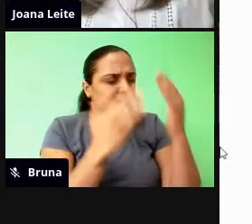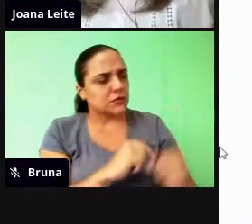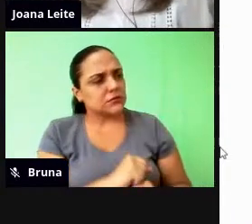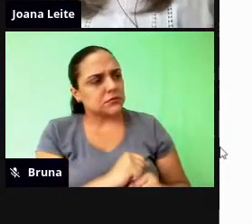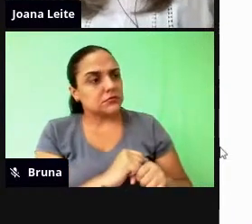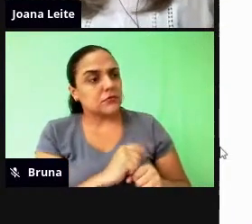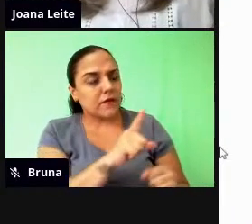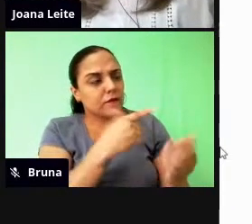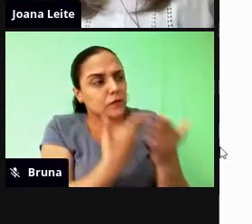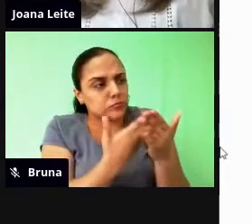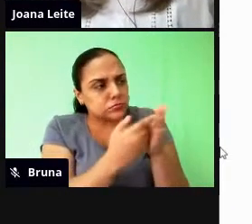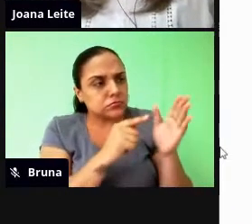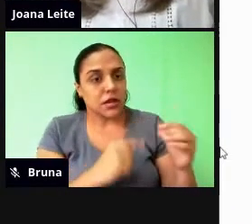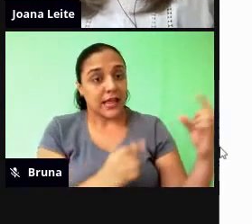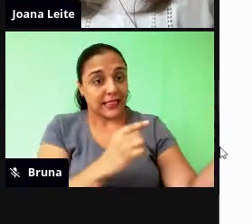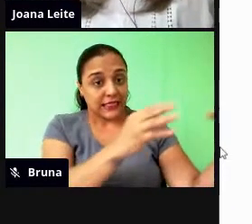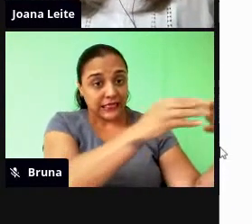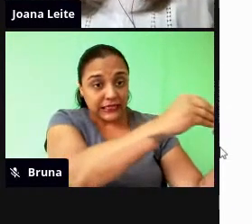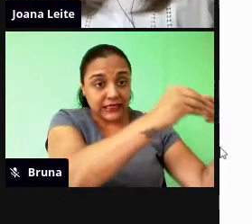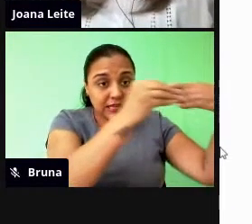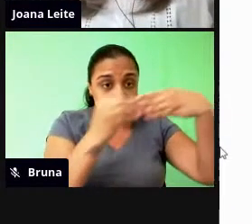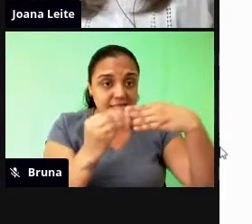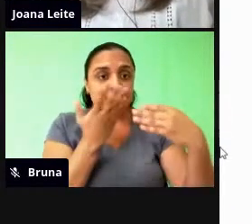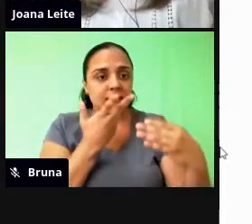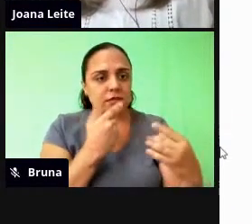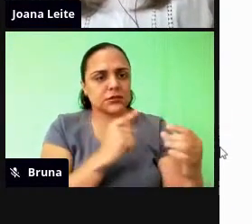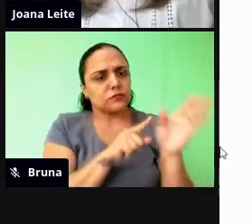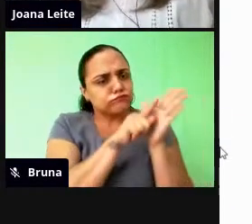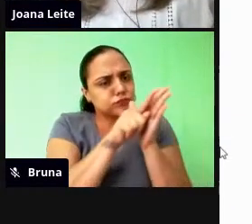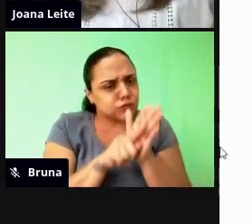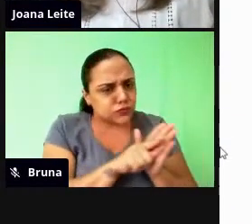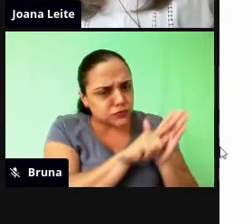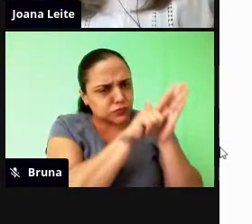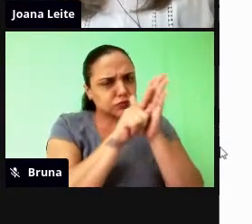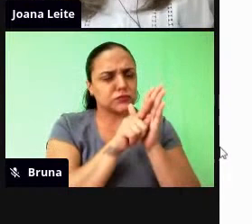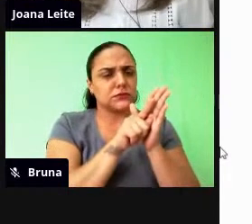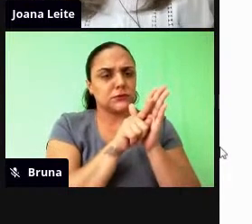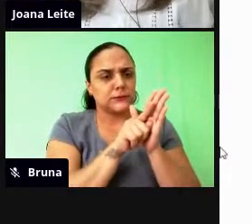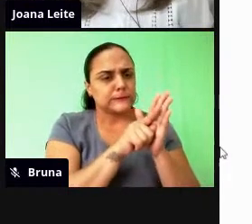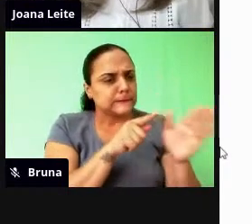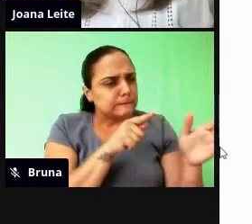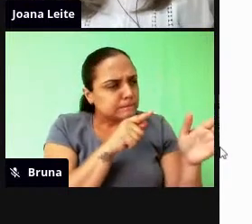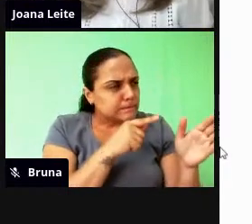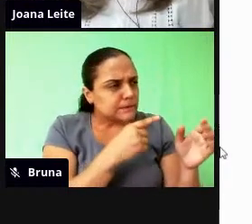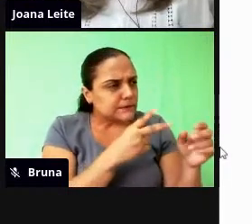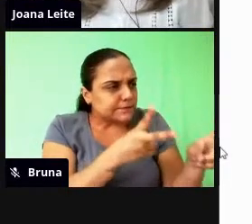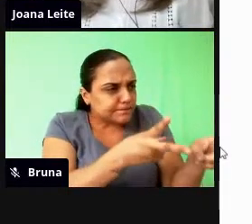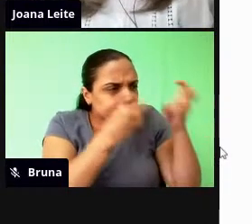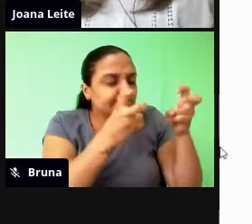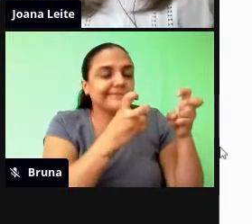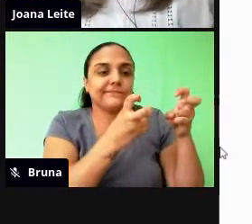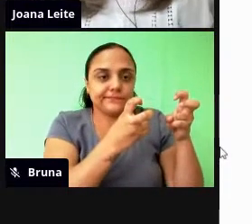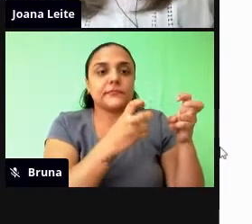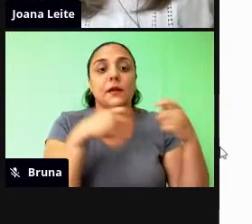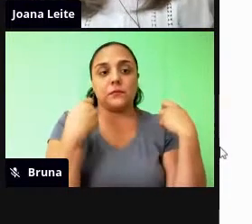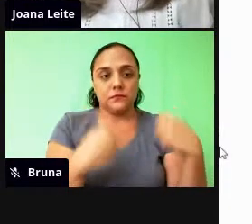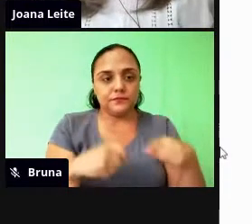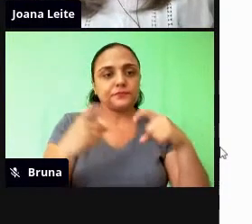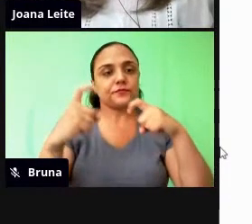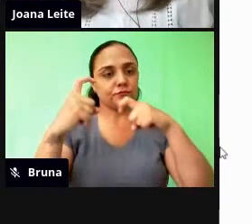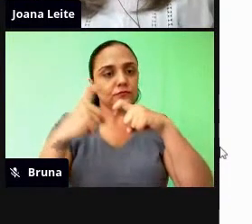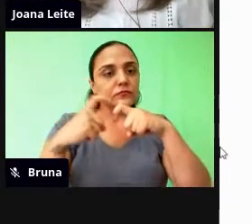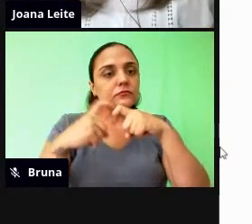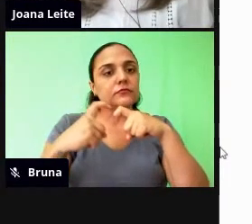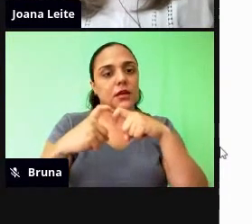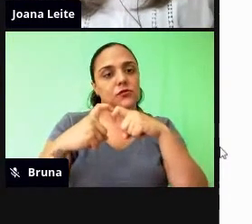ela tem autismo. Não existe, é um diagnóstico clínico, por isso que precisa ser acompanhado e avaliado pelos profissionais que são